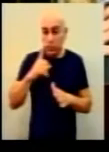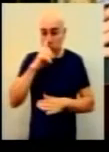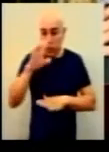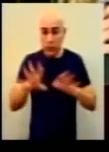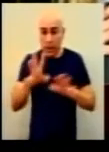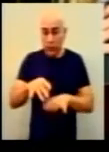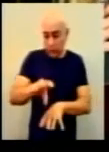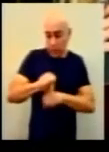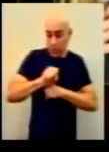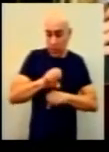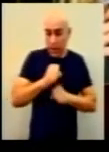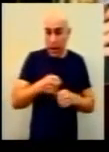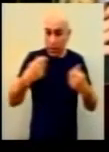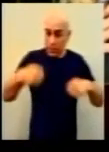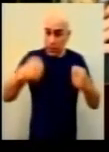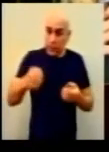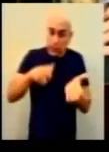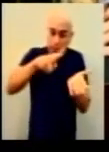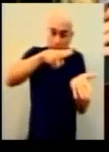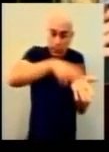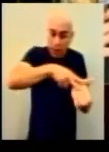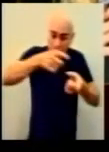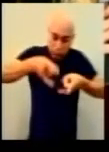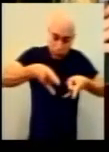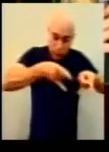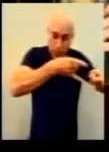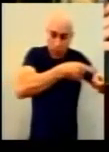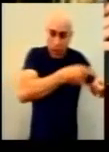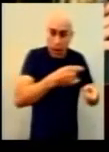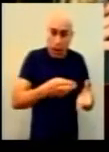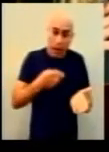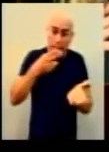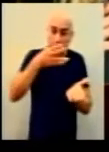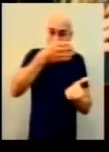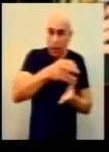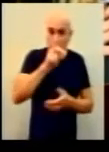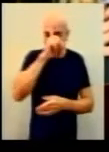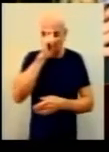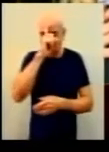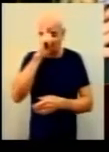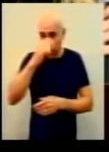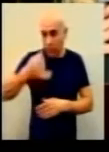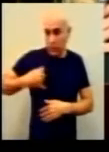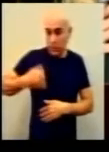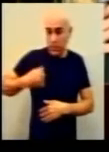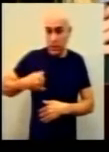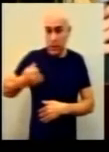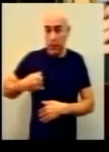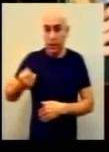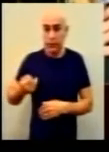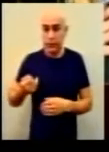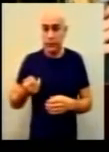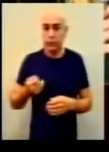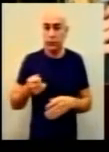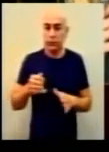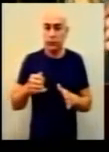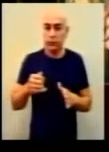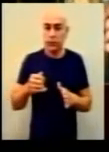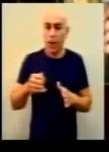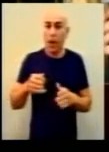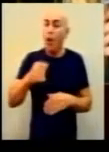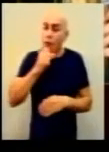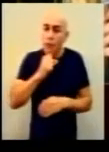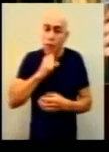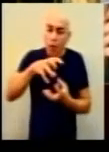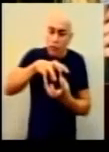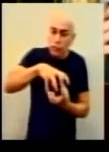que precisar realmente de um leito de UTI quando ela interna, principalmente nessa idade. E é claro, quanto mais